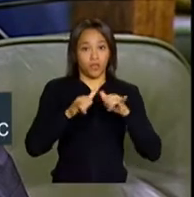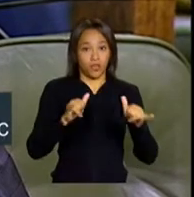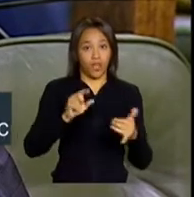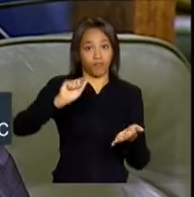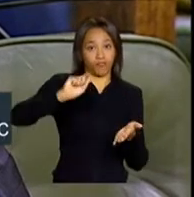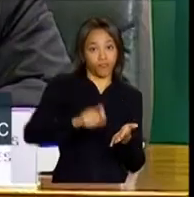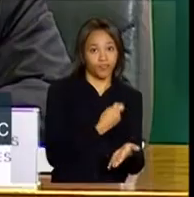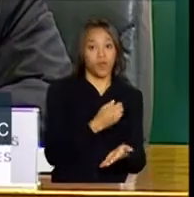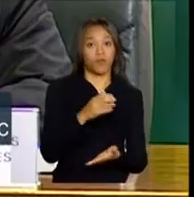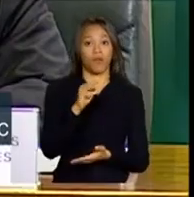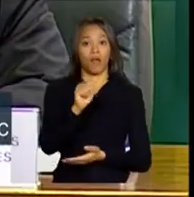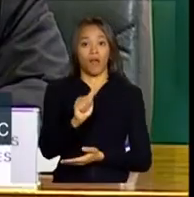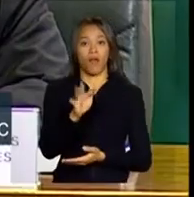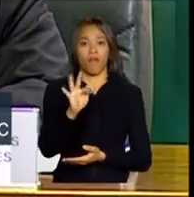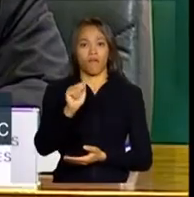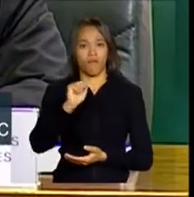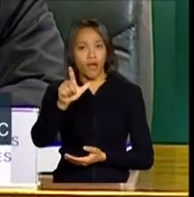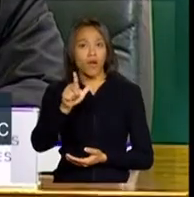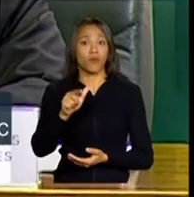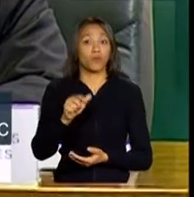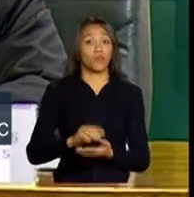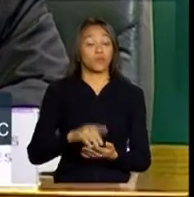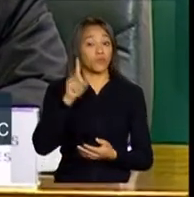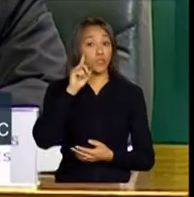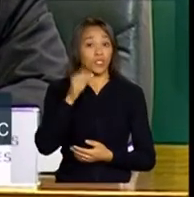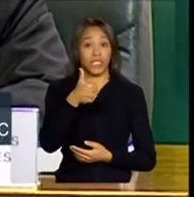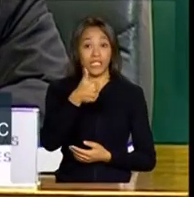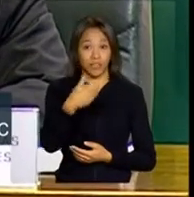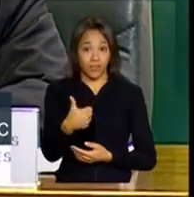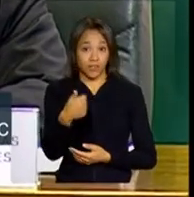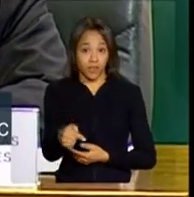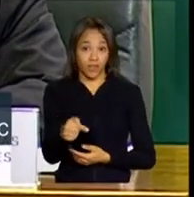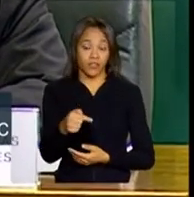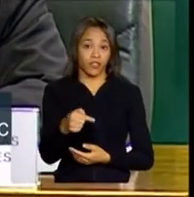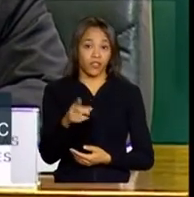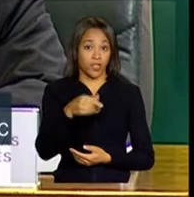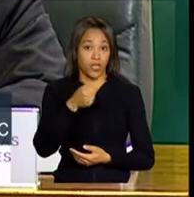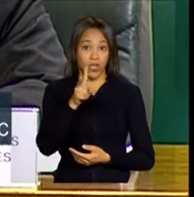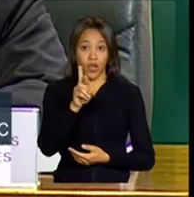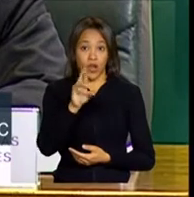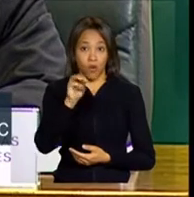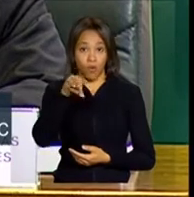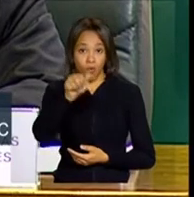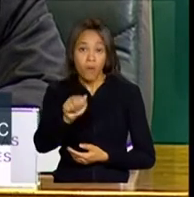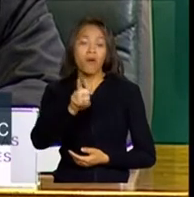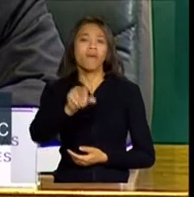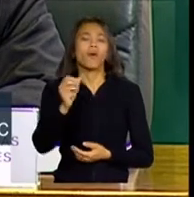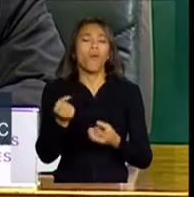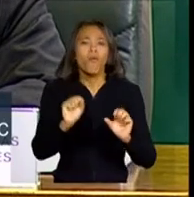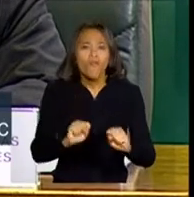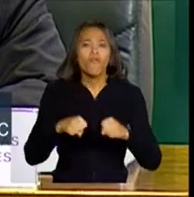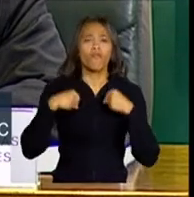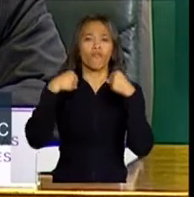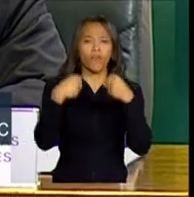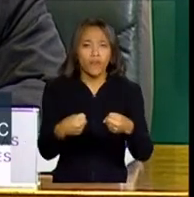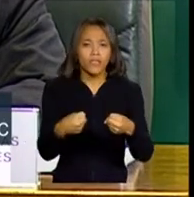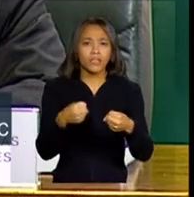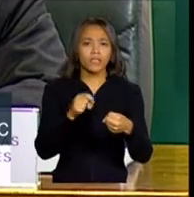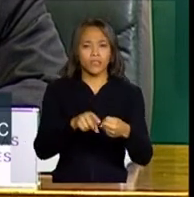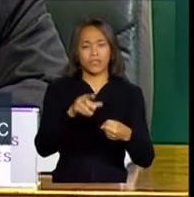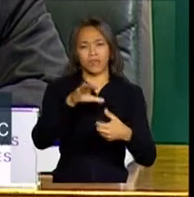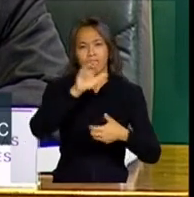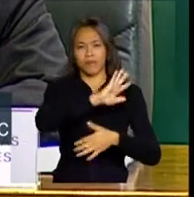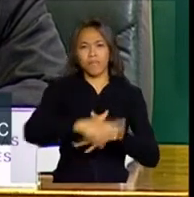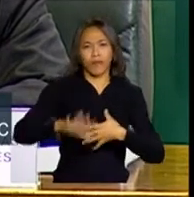a fauna próximo dia 17 de outubro em Roma do projeto de cooperação destinada fortalecimento do setor algodoeiro em países